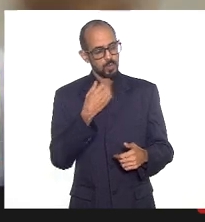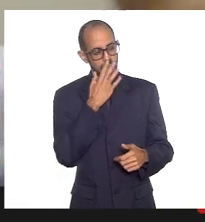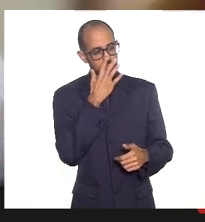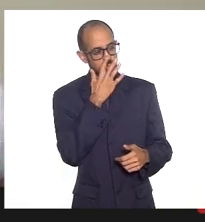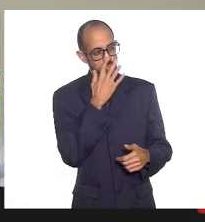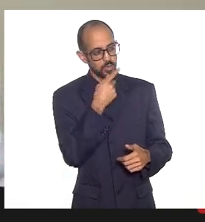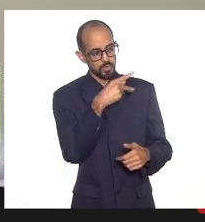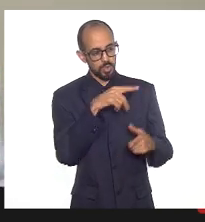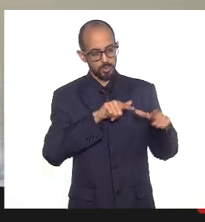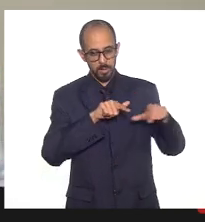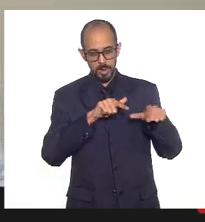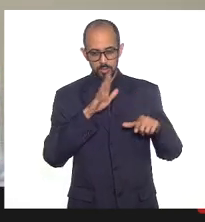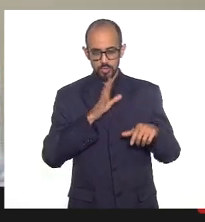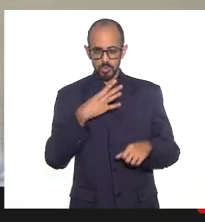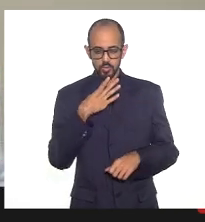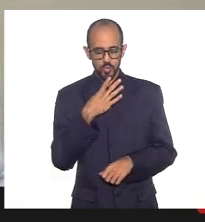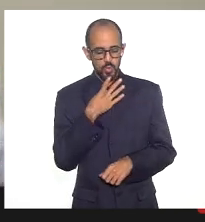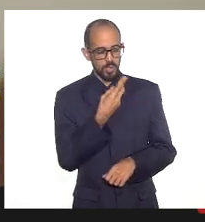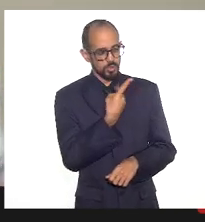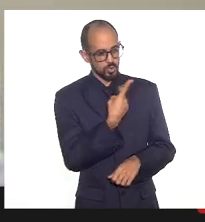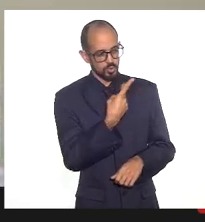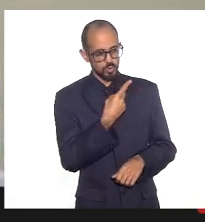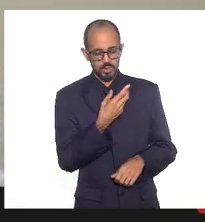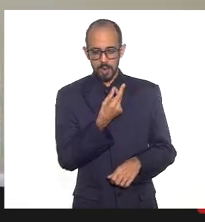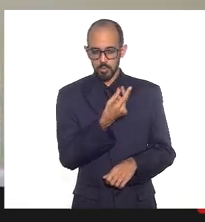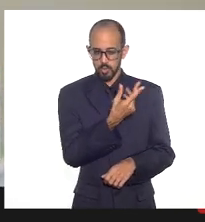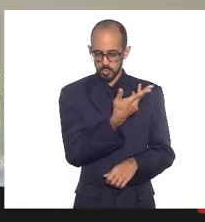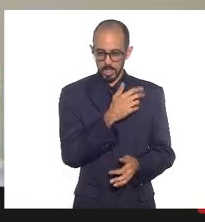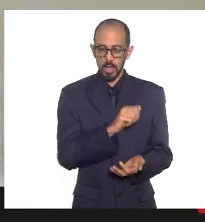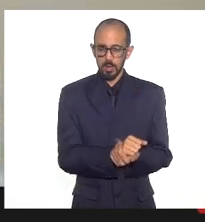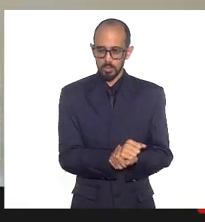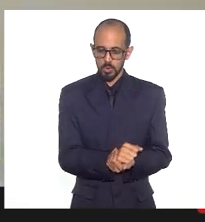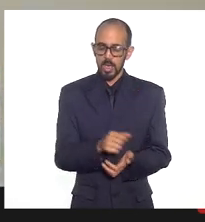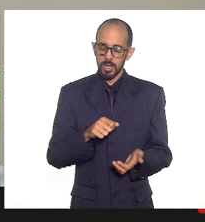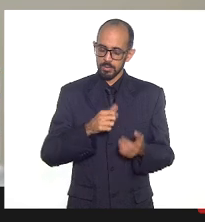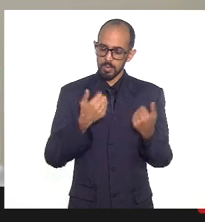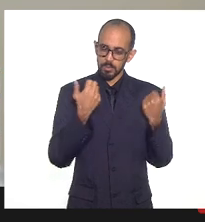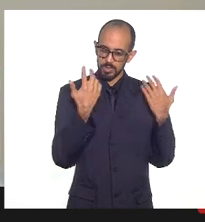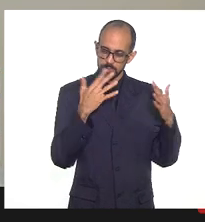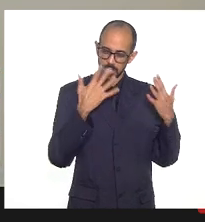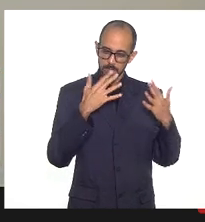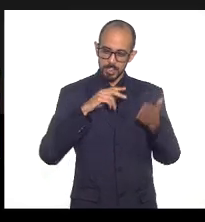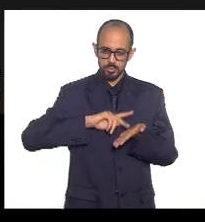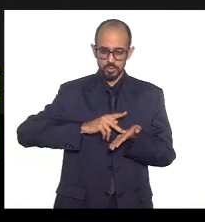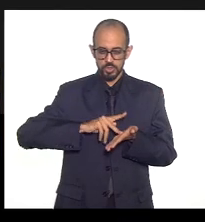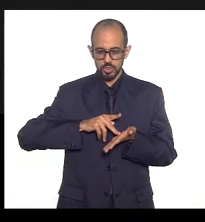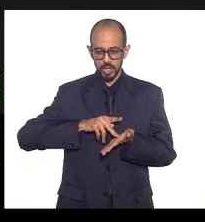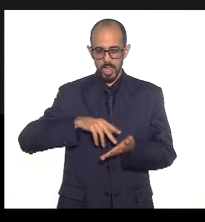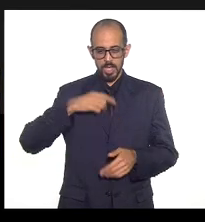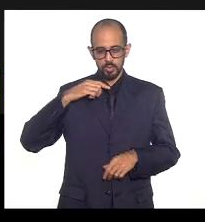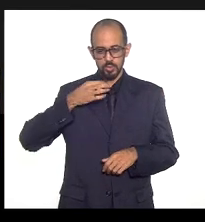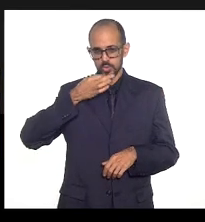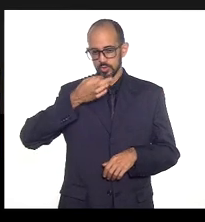nos conhecemos já de longa data, uma saudação a você pelo Sindicato dos Jornalistas aqui do Rio de Janeiro. Mário, tem a